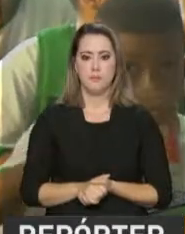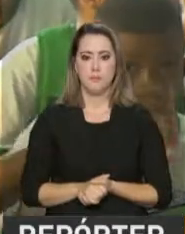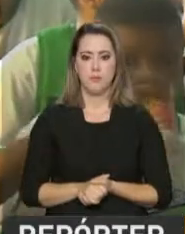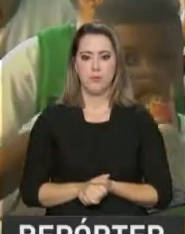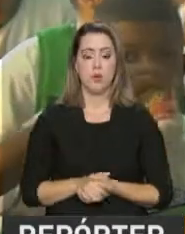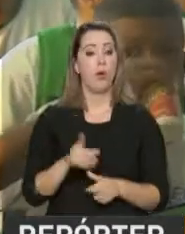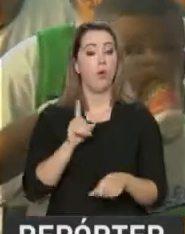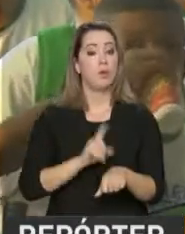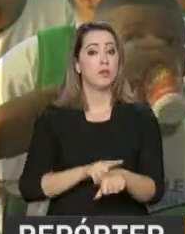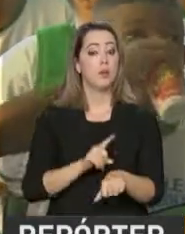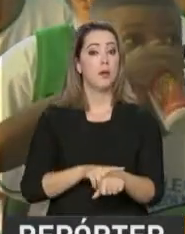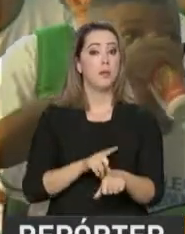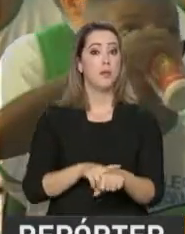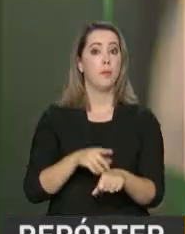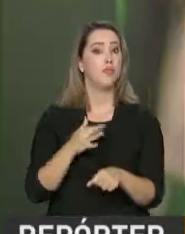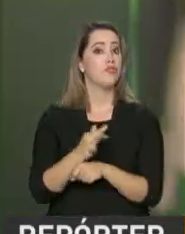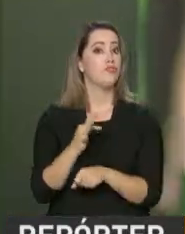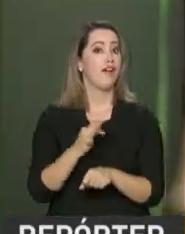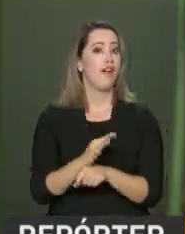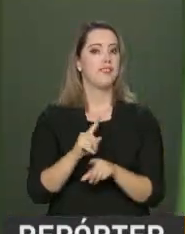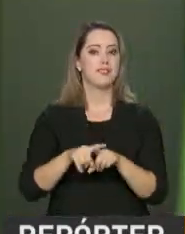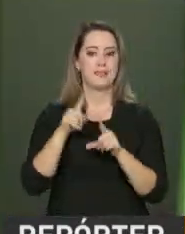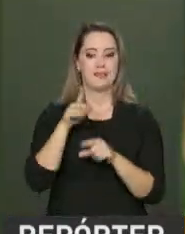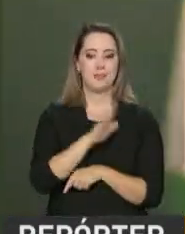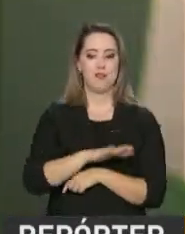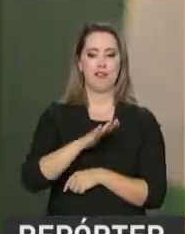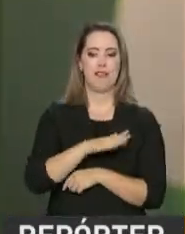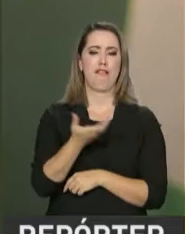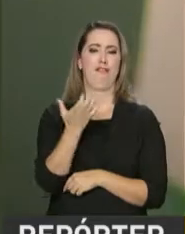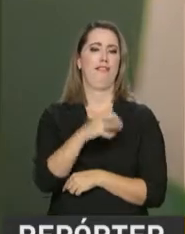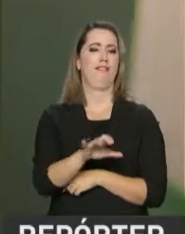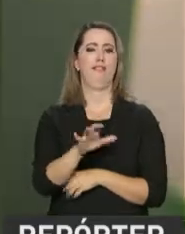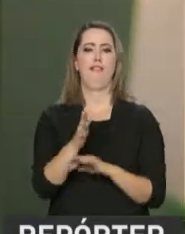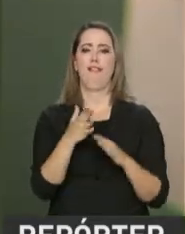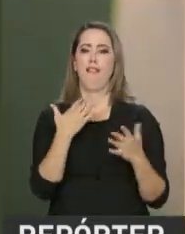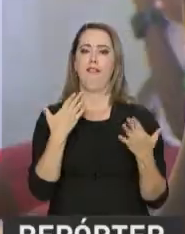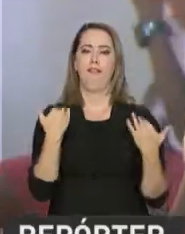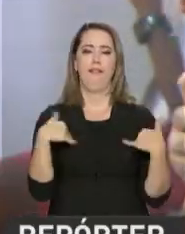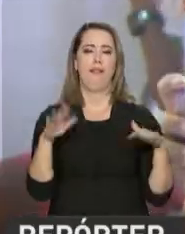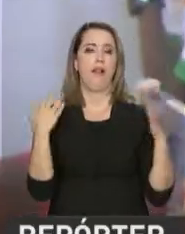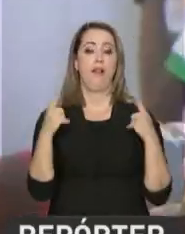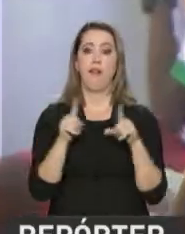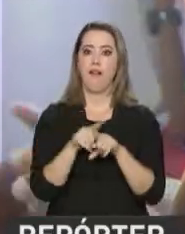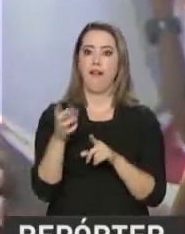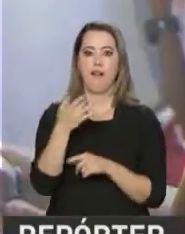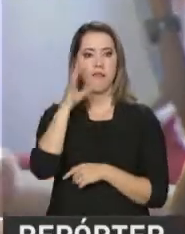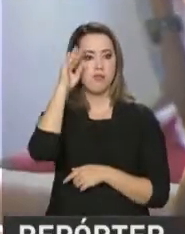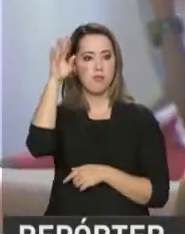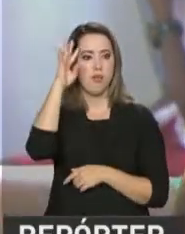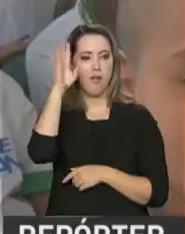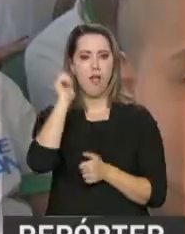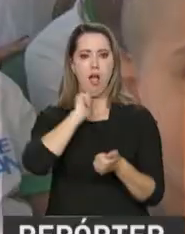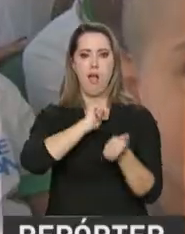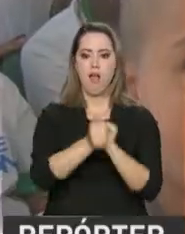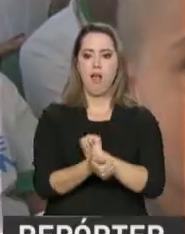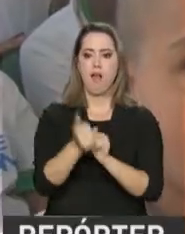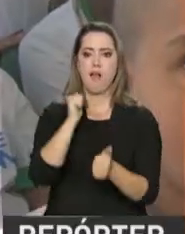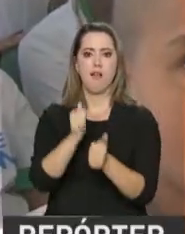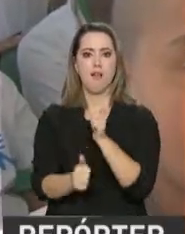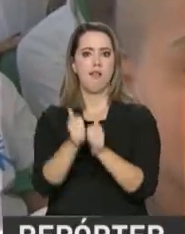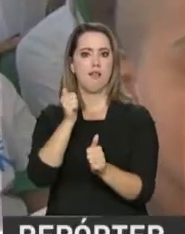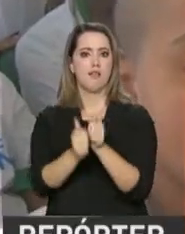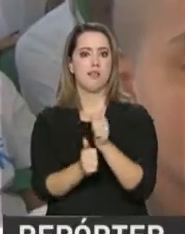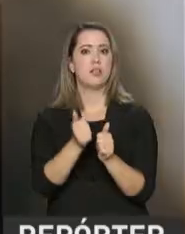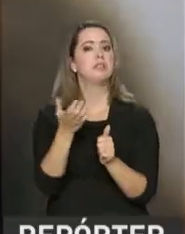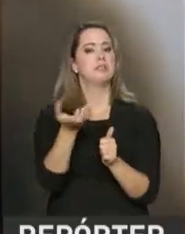O período é de férias escolares, mas a criançada não quer saber de moleza. Quem sonha em ser jogador de futebol não pode